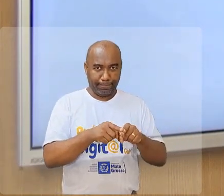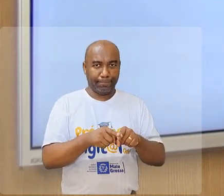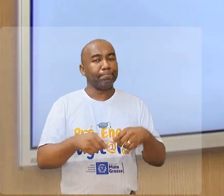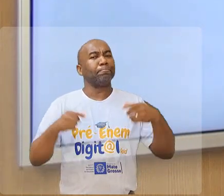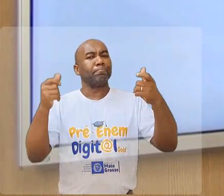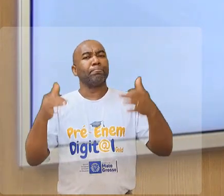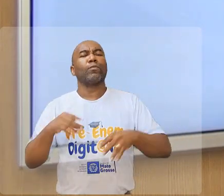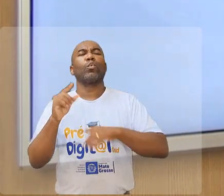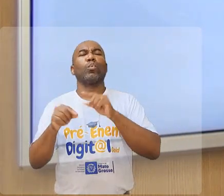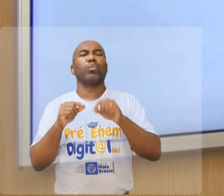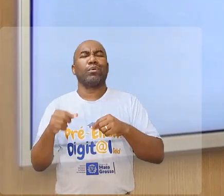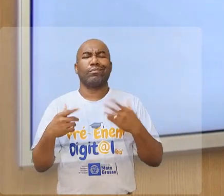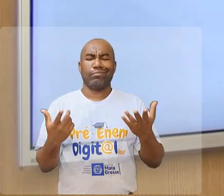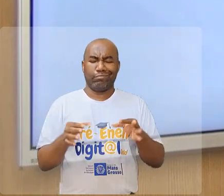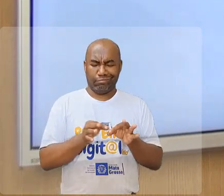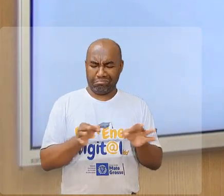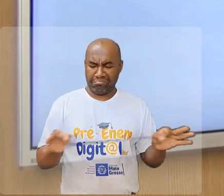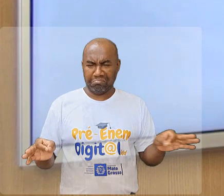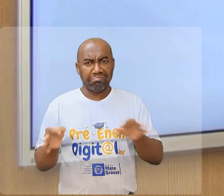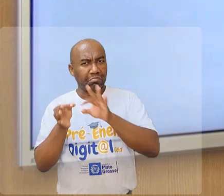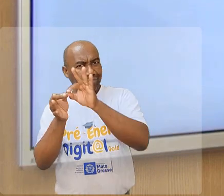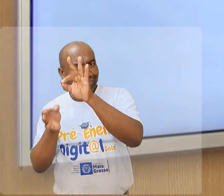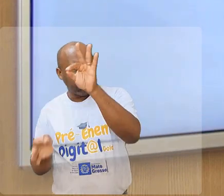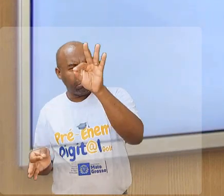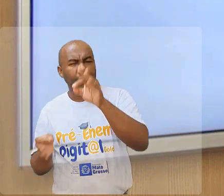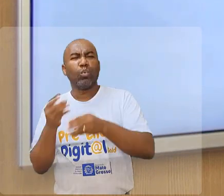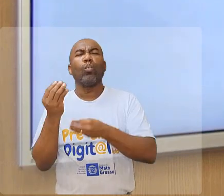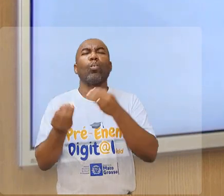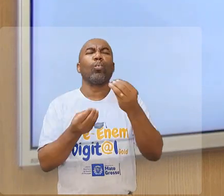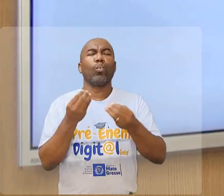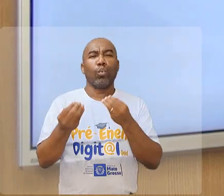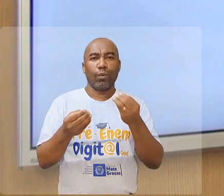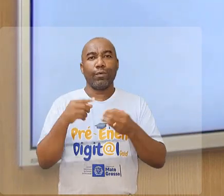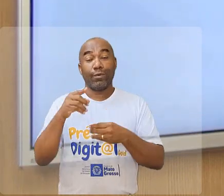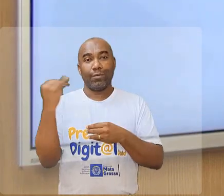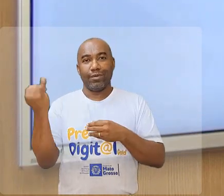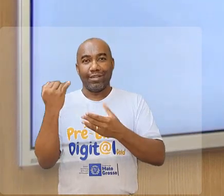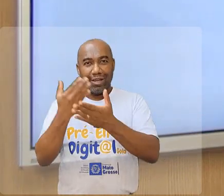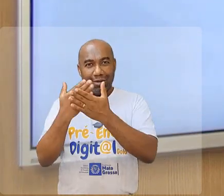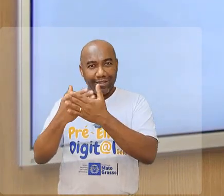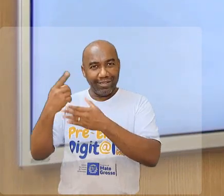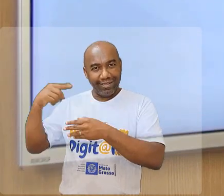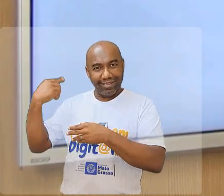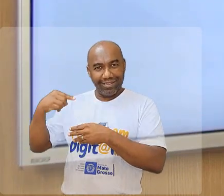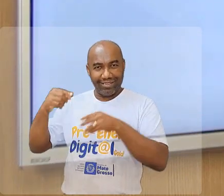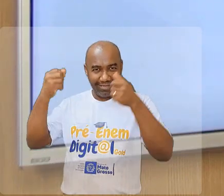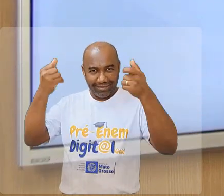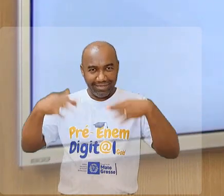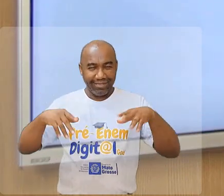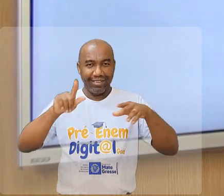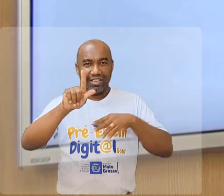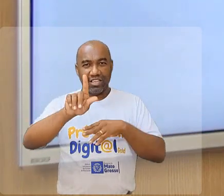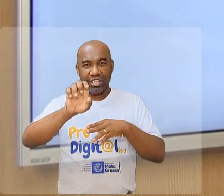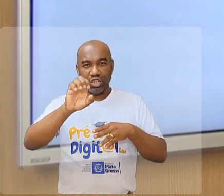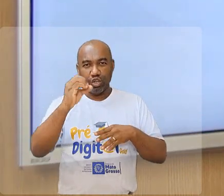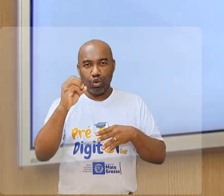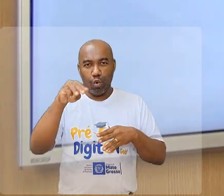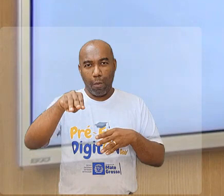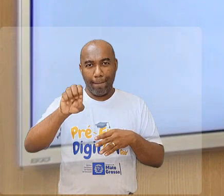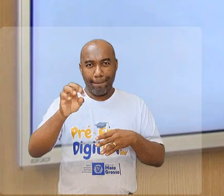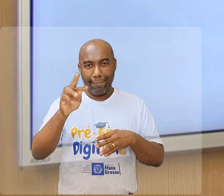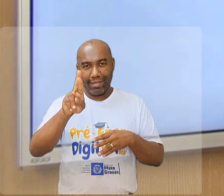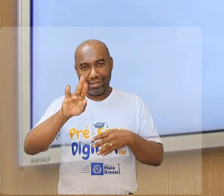encher falar de relações métricas no triângulo retângulo eu peço que você assista ao anterior de triângulos semelhantes oque